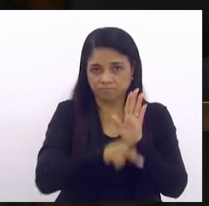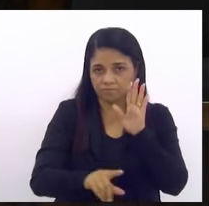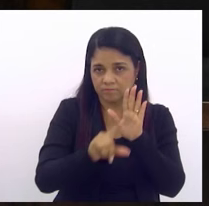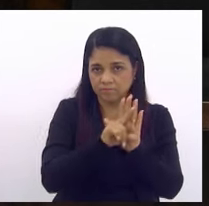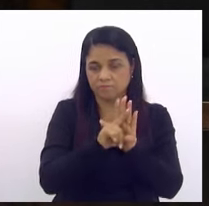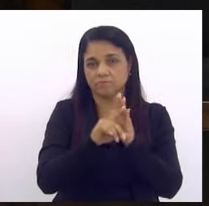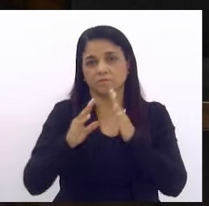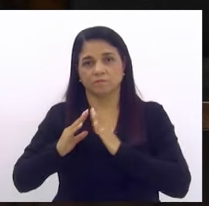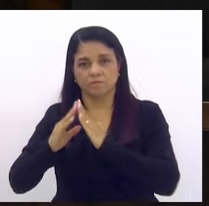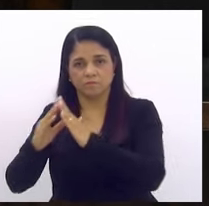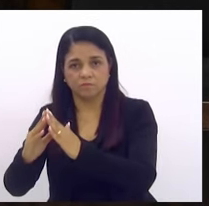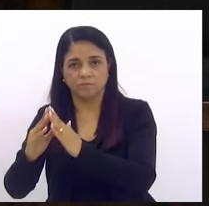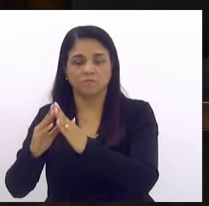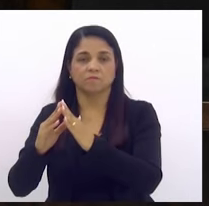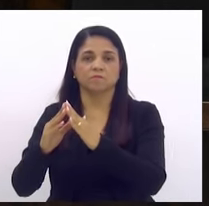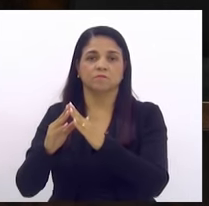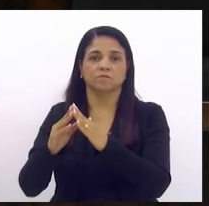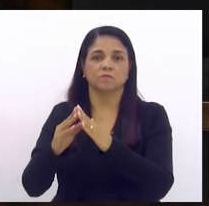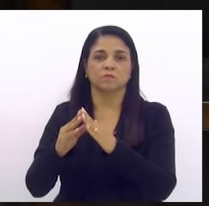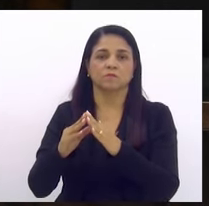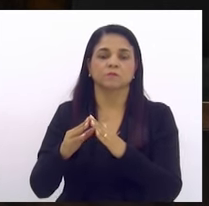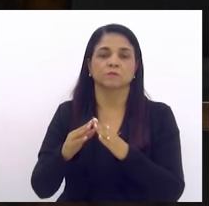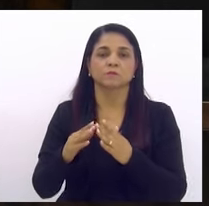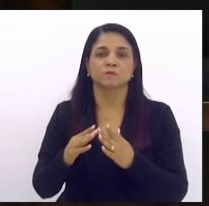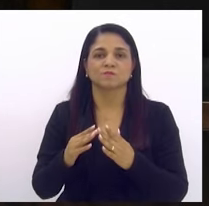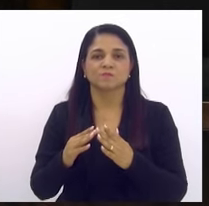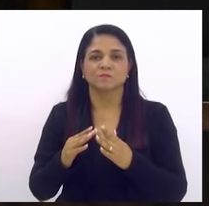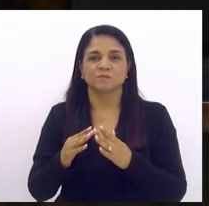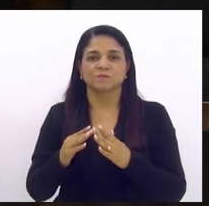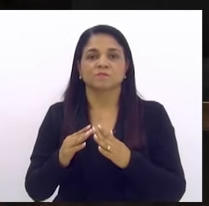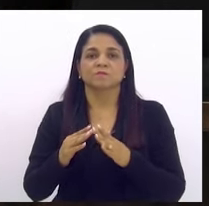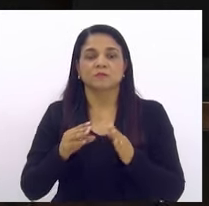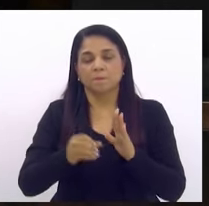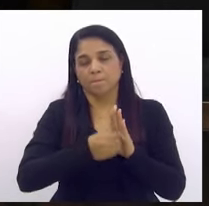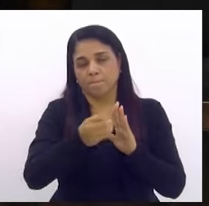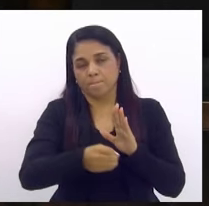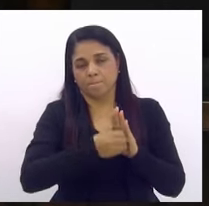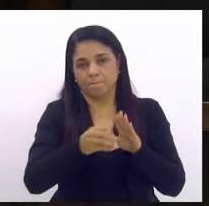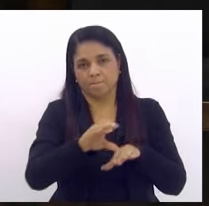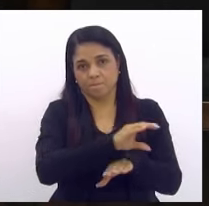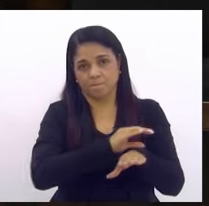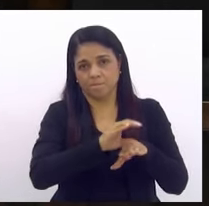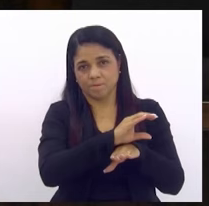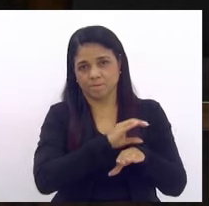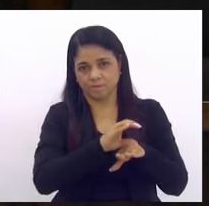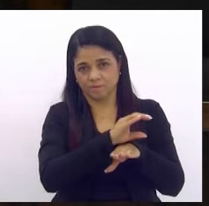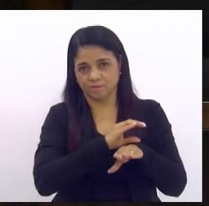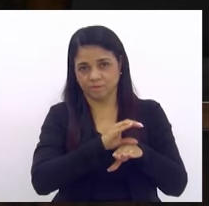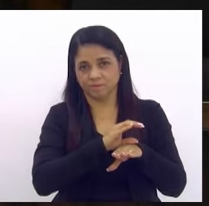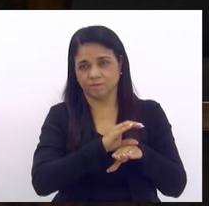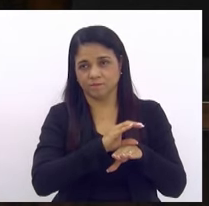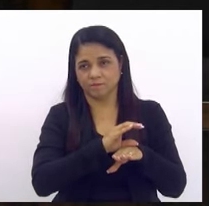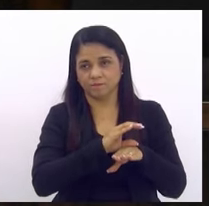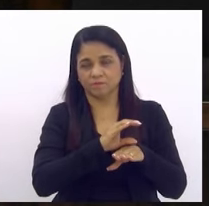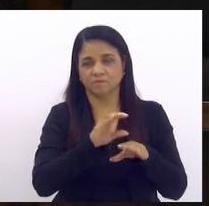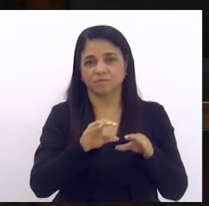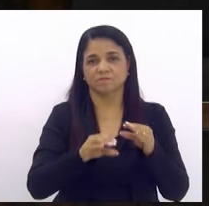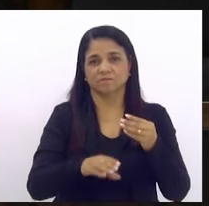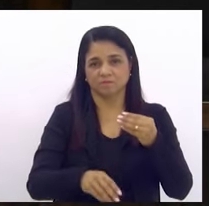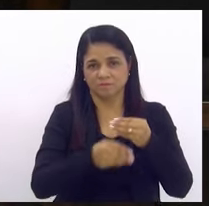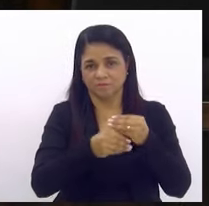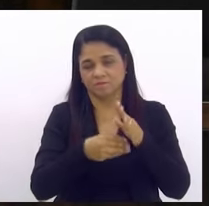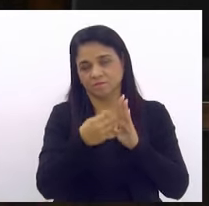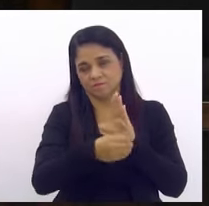modalidade autogestionária, na forma que menciona, pendendo de parecer da Comissão de Emendas Constitucionais e